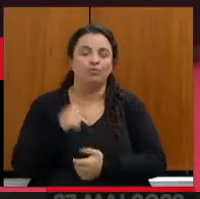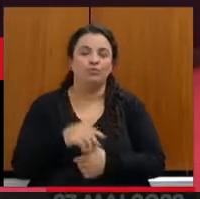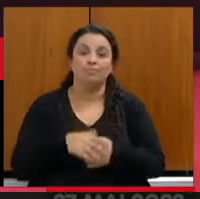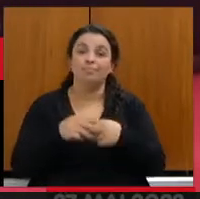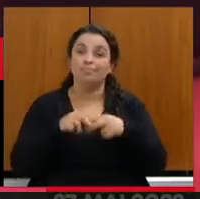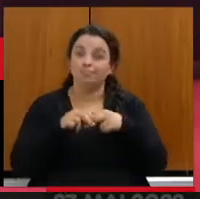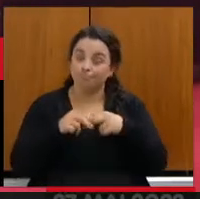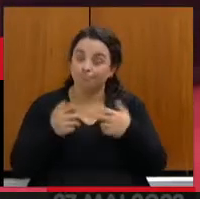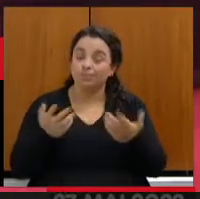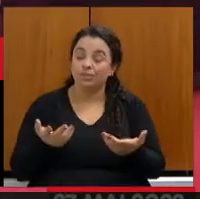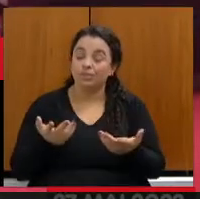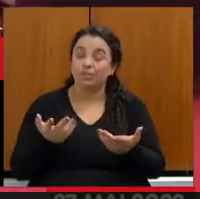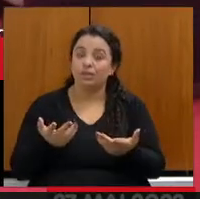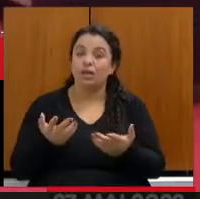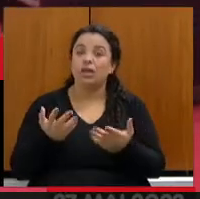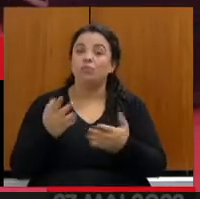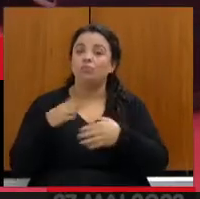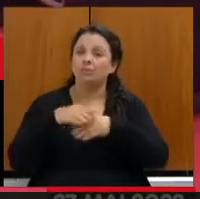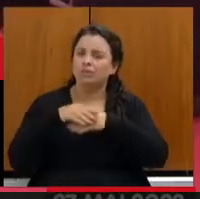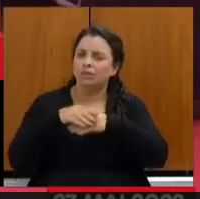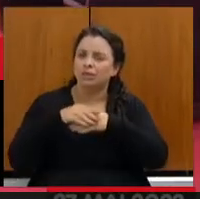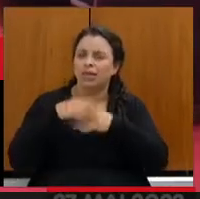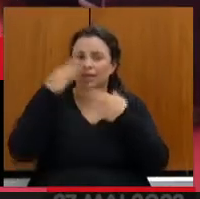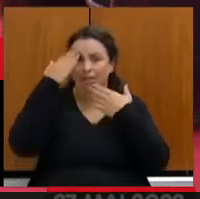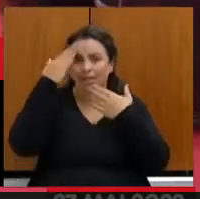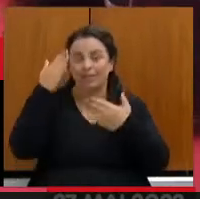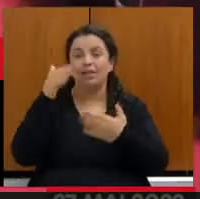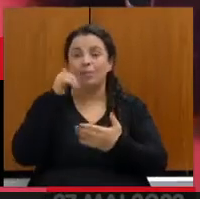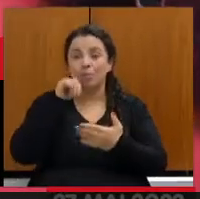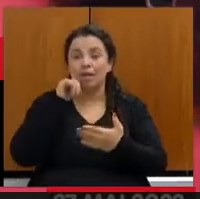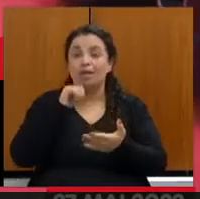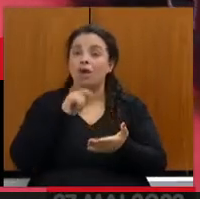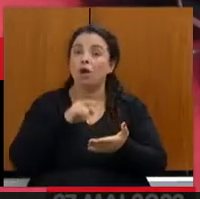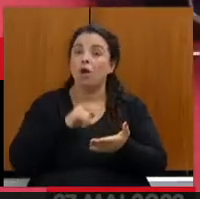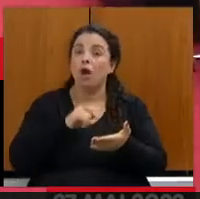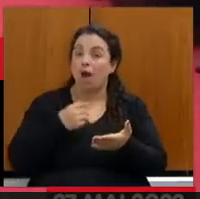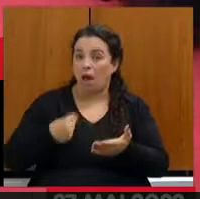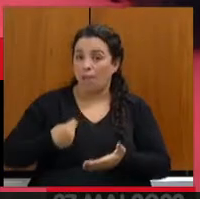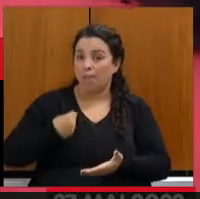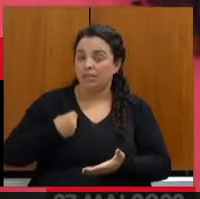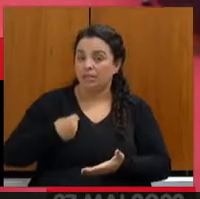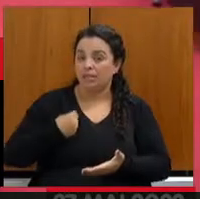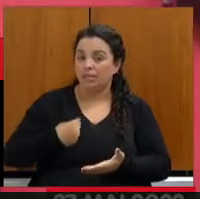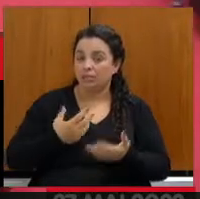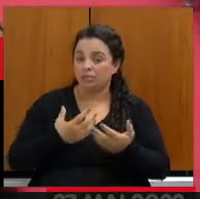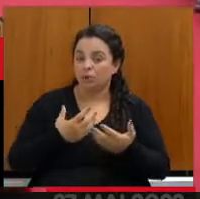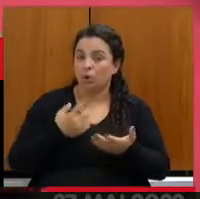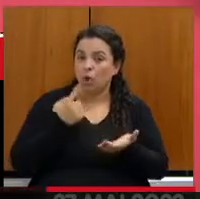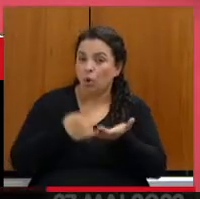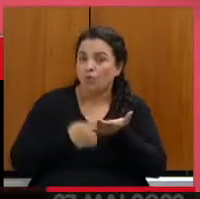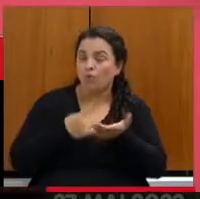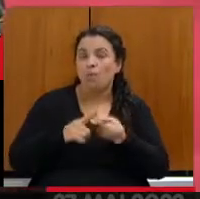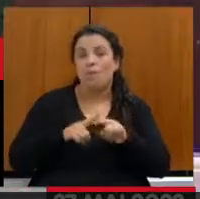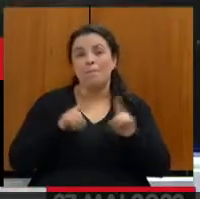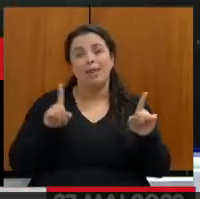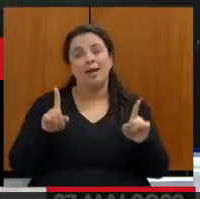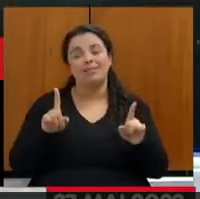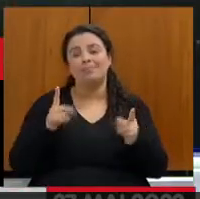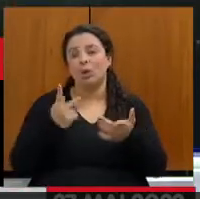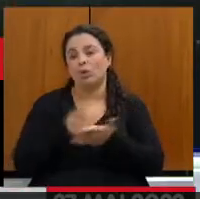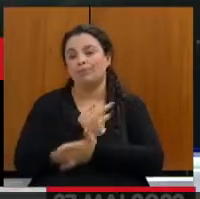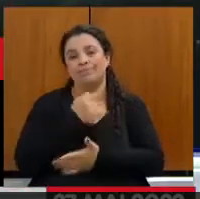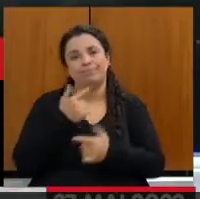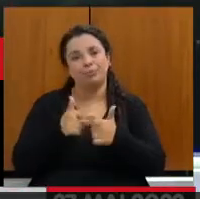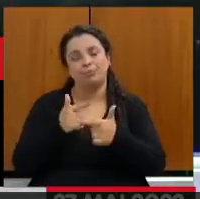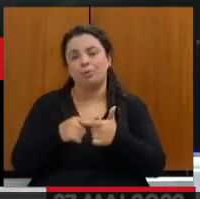saudar e agradecer também aquelas que embora não tenha feito a confirmação de presença não puderam estar conosco aqui hoje